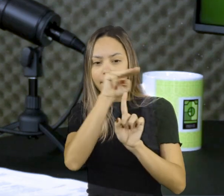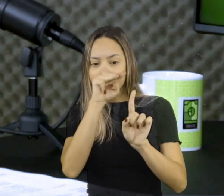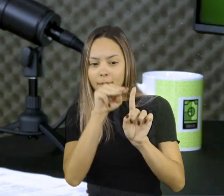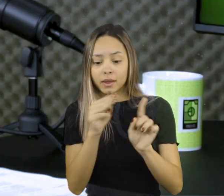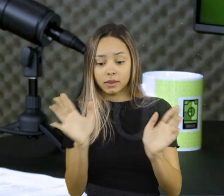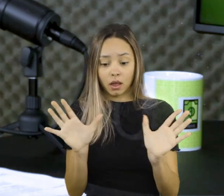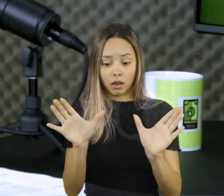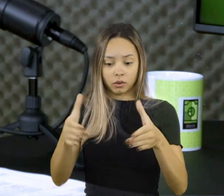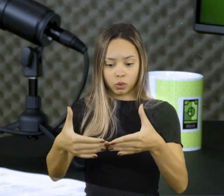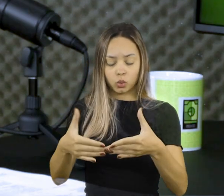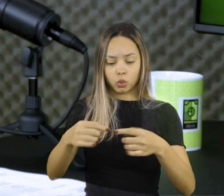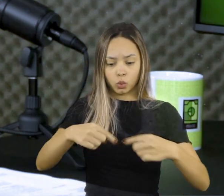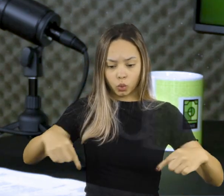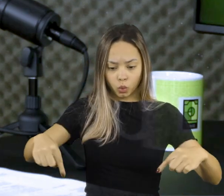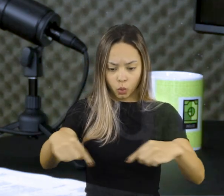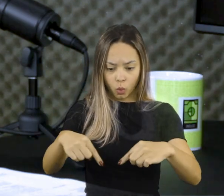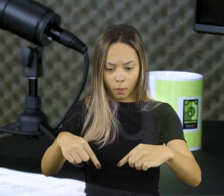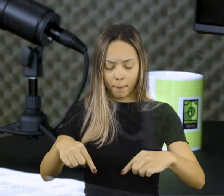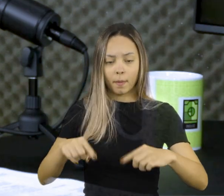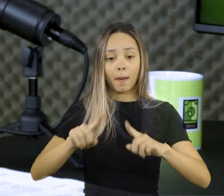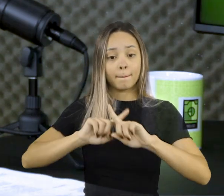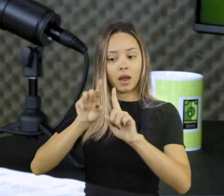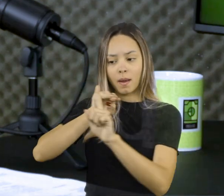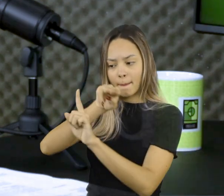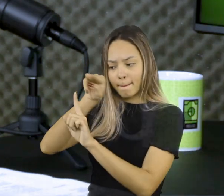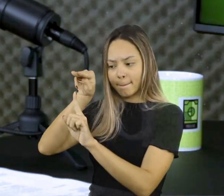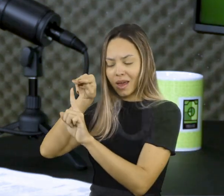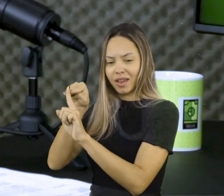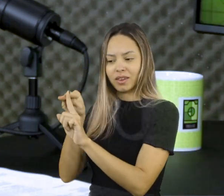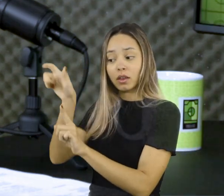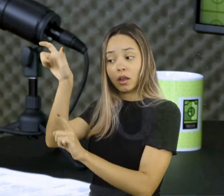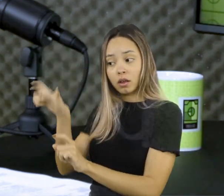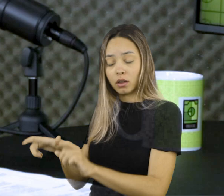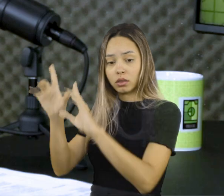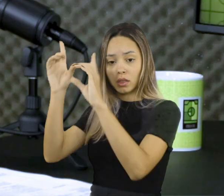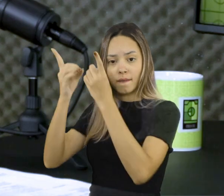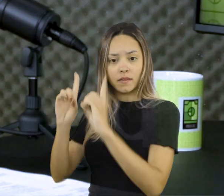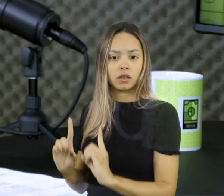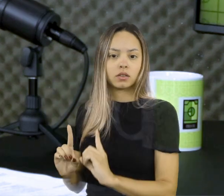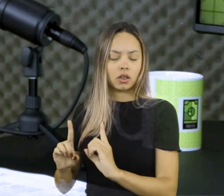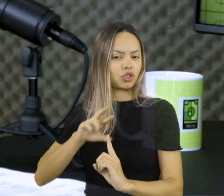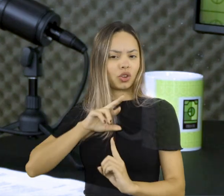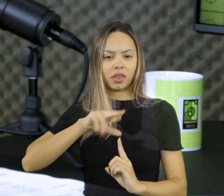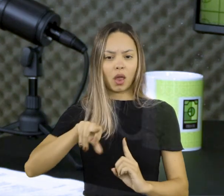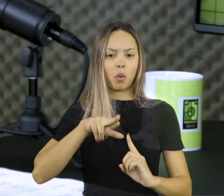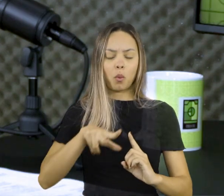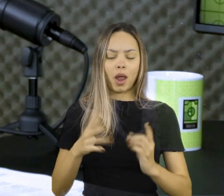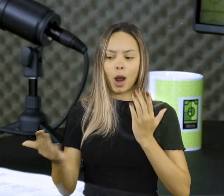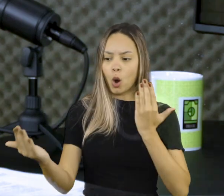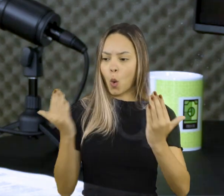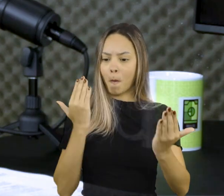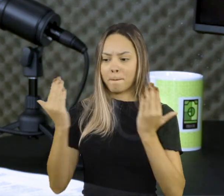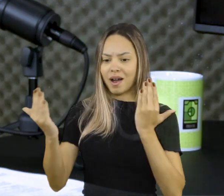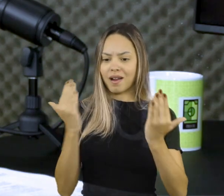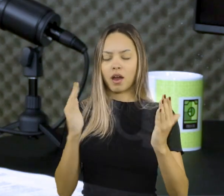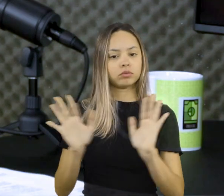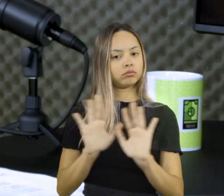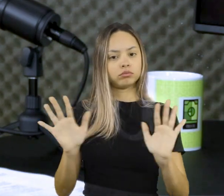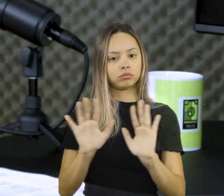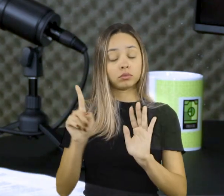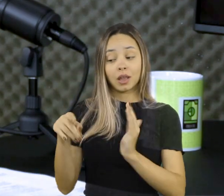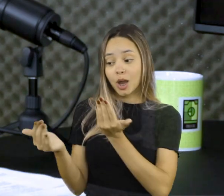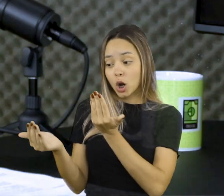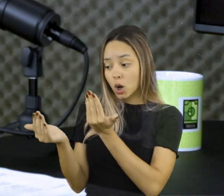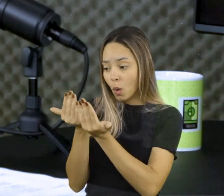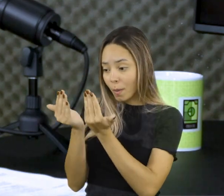deficiente. Aquele deficiente, ele não vai ser comparado com a turma. Aquele educando, ele vai ser comparado com ele